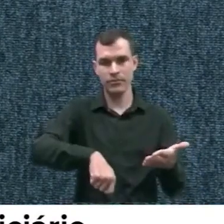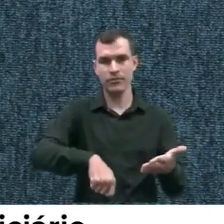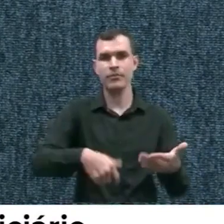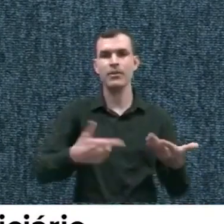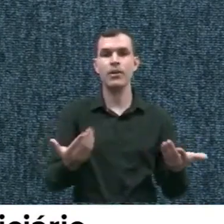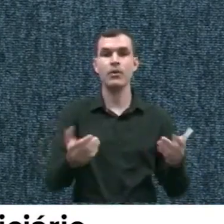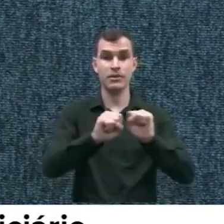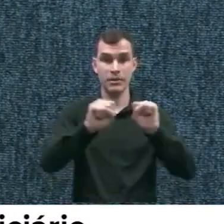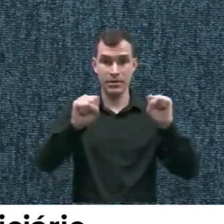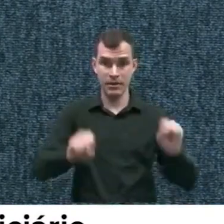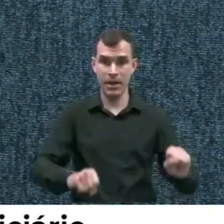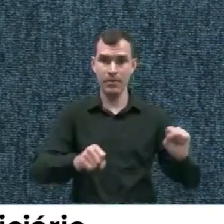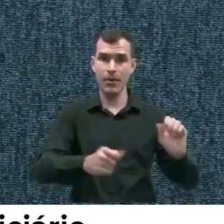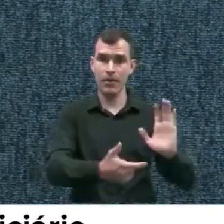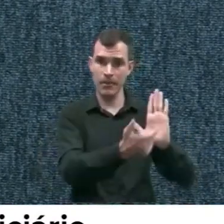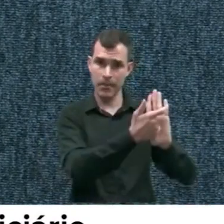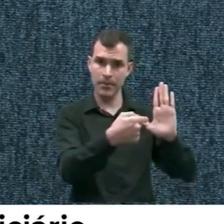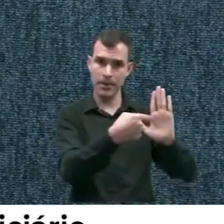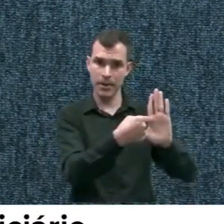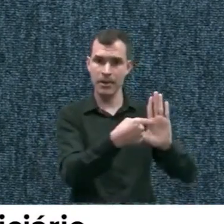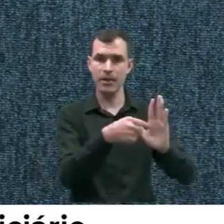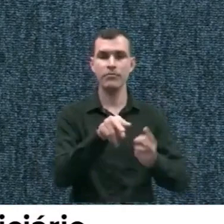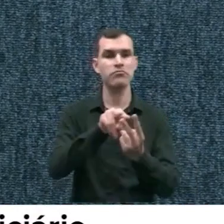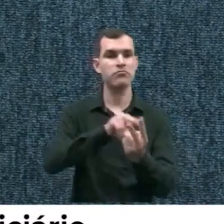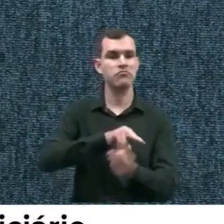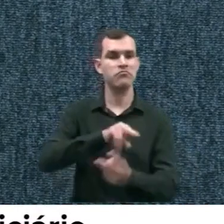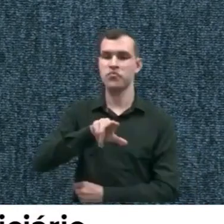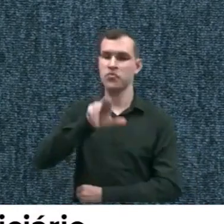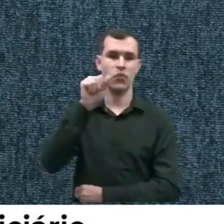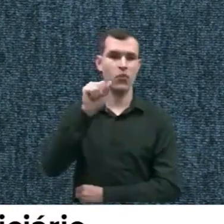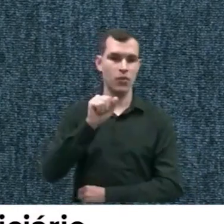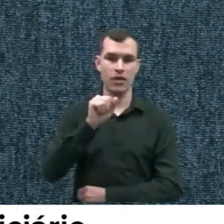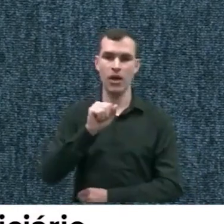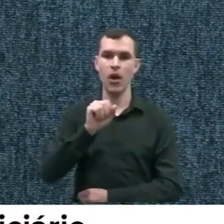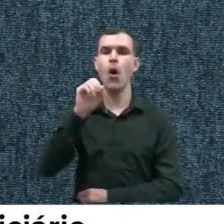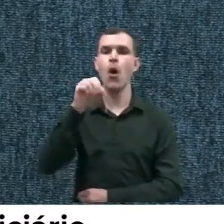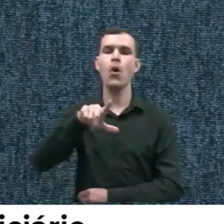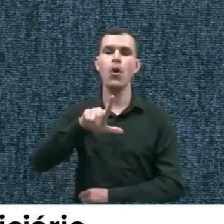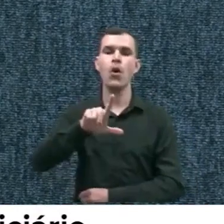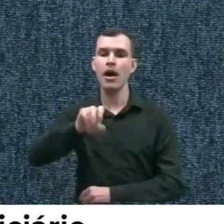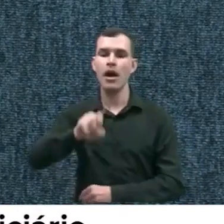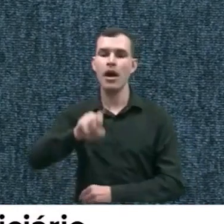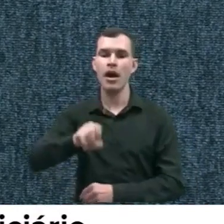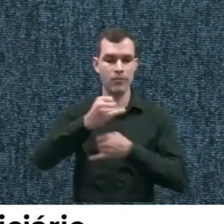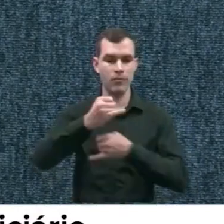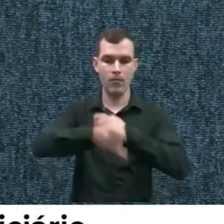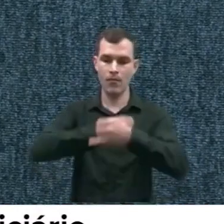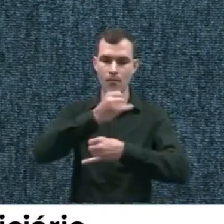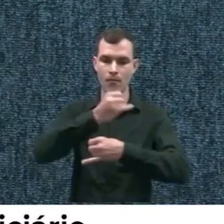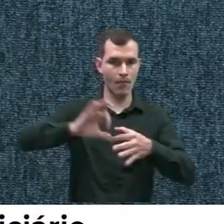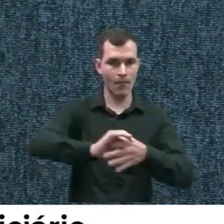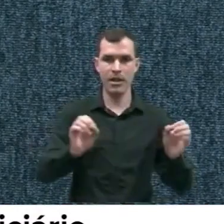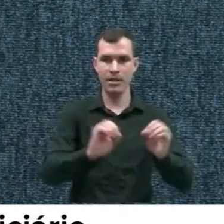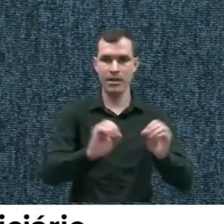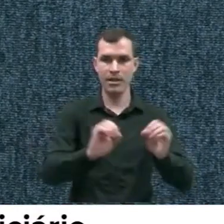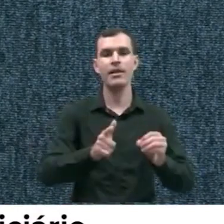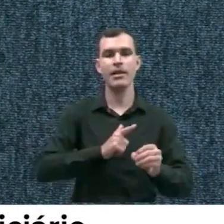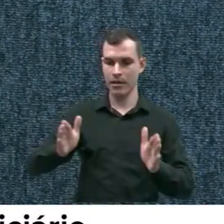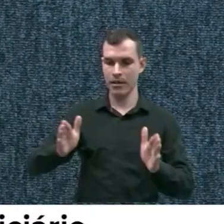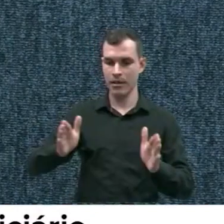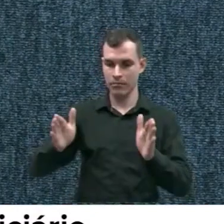sistema que elele programa jamais entra online ele é inserido em cada urna eletrônica em cada uma das 500.000 urnas eletrônicas eram